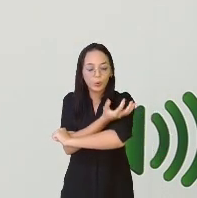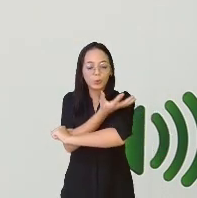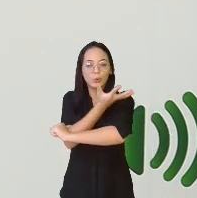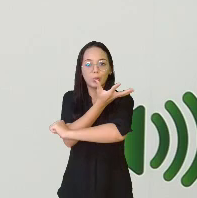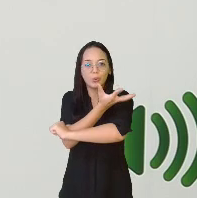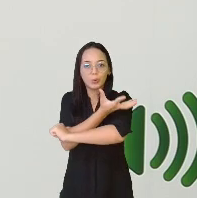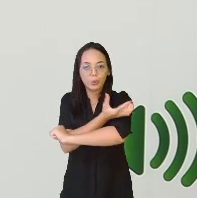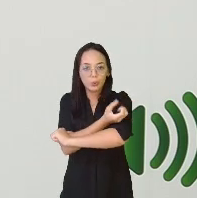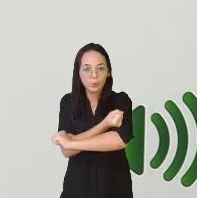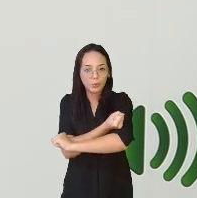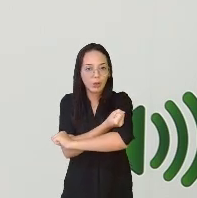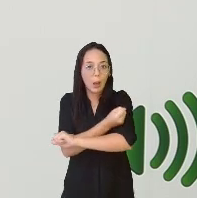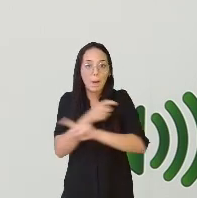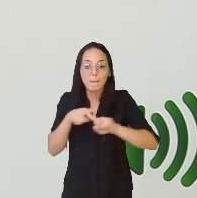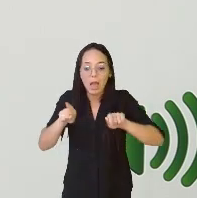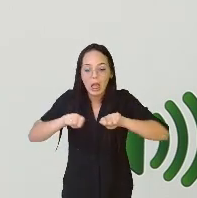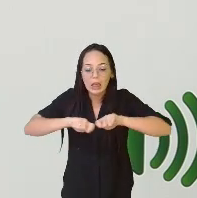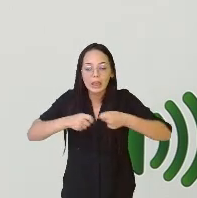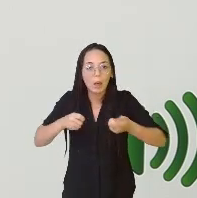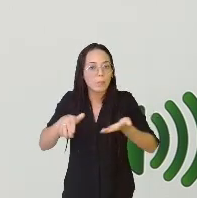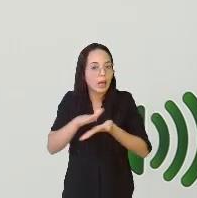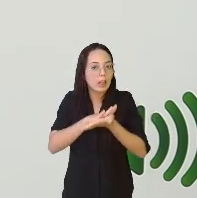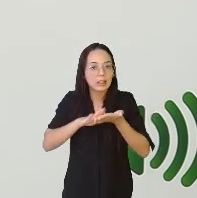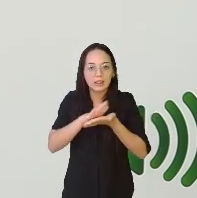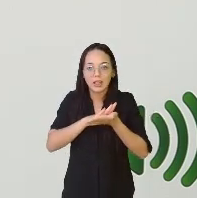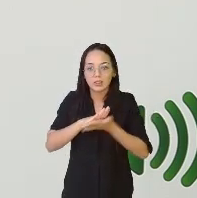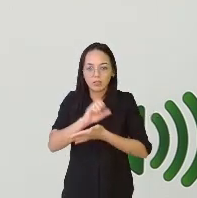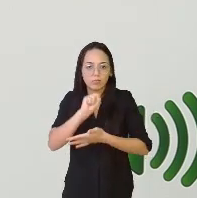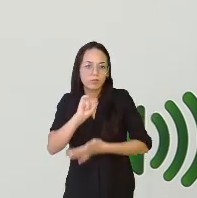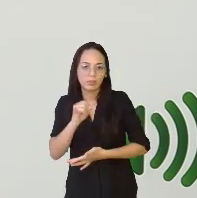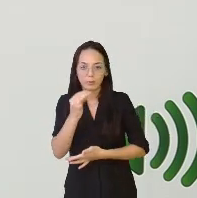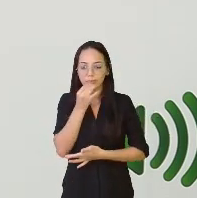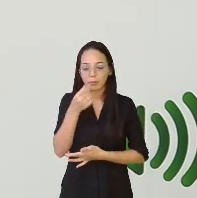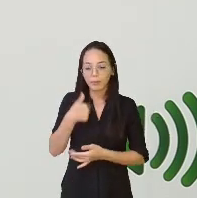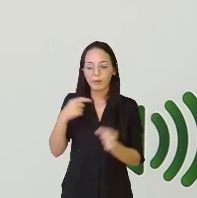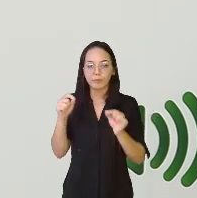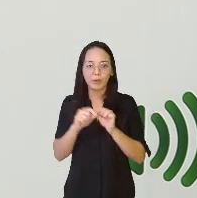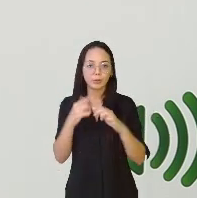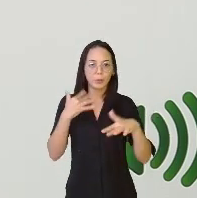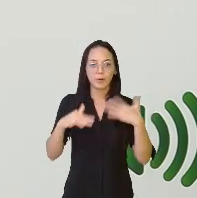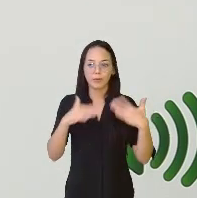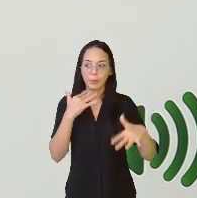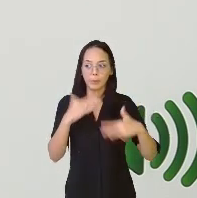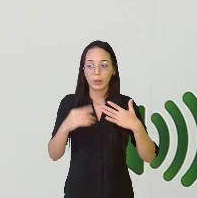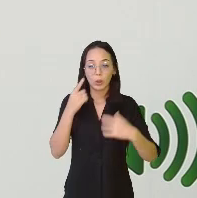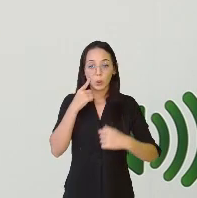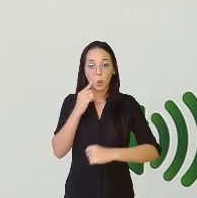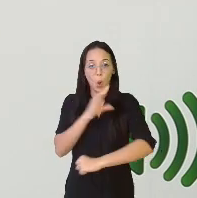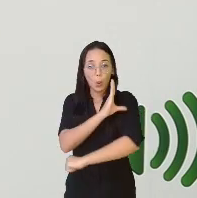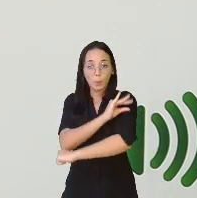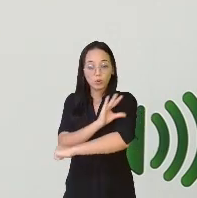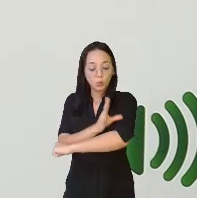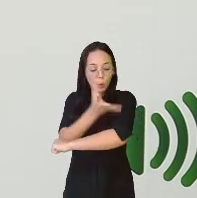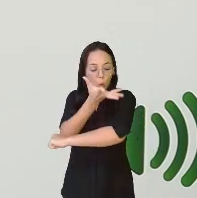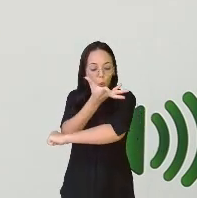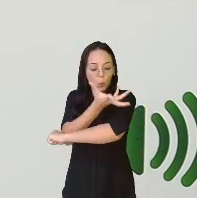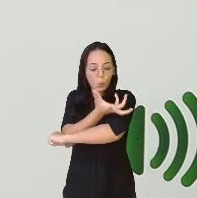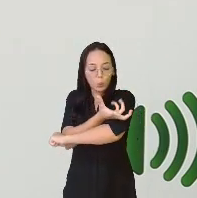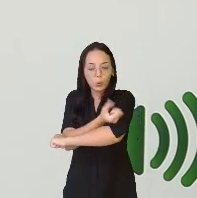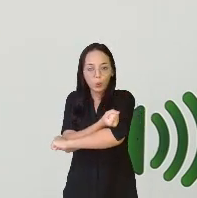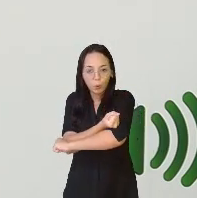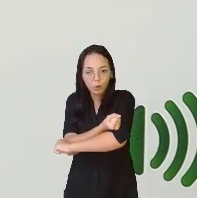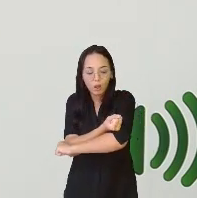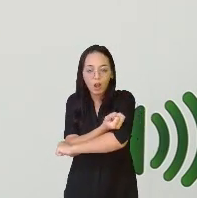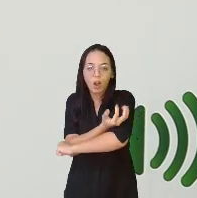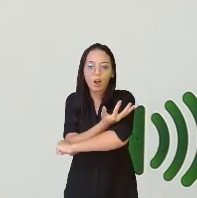quebrar. Como assim, professora? Quando eu faço determinado movimento, o meu músculo ele contrai e